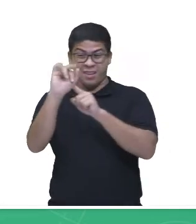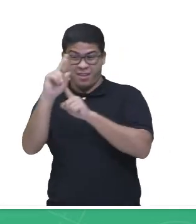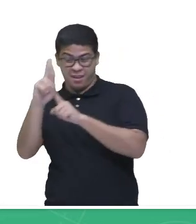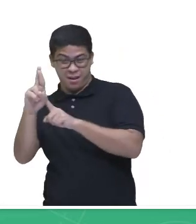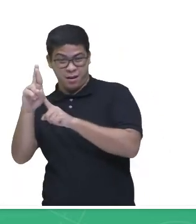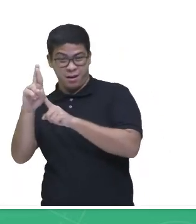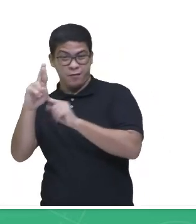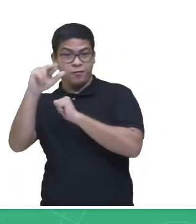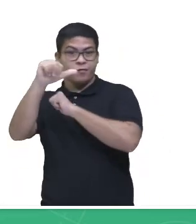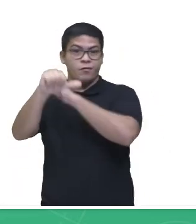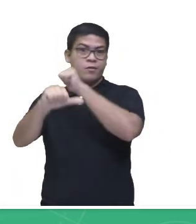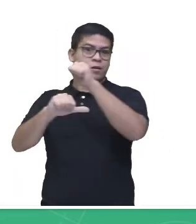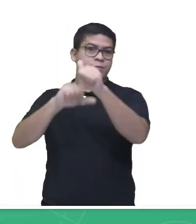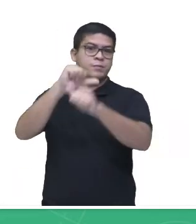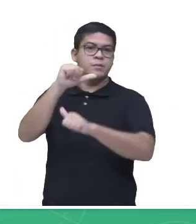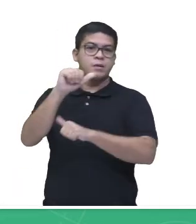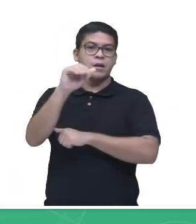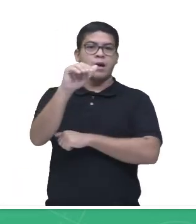No espanhol,